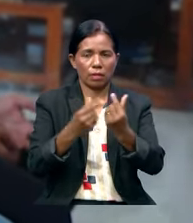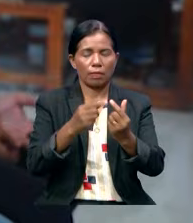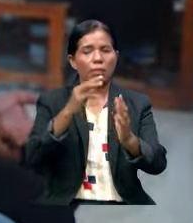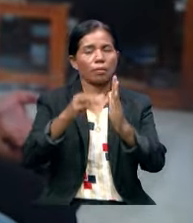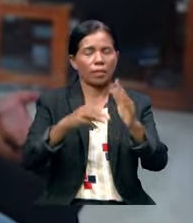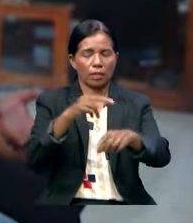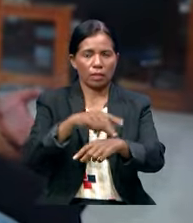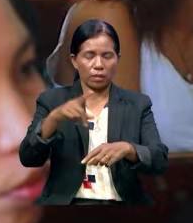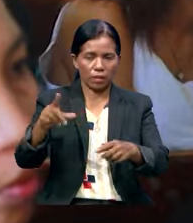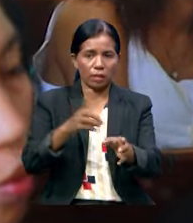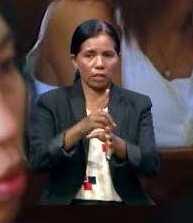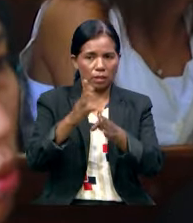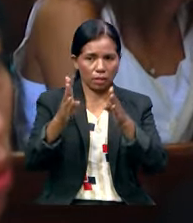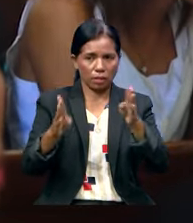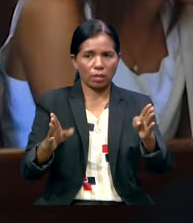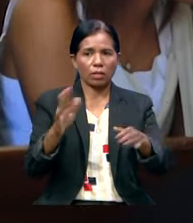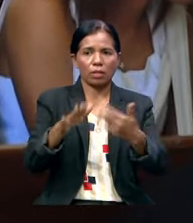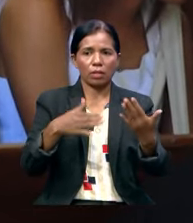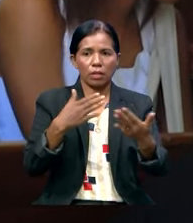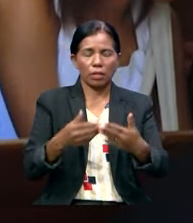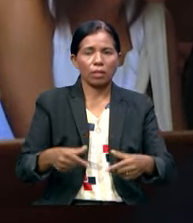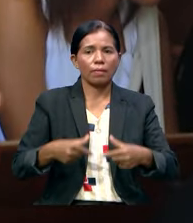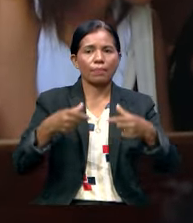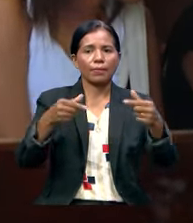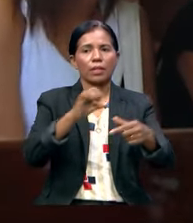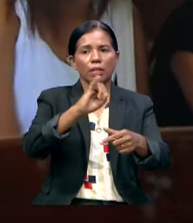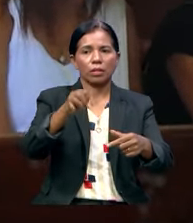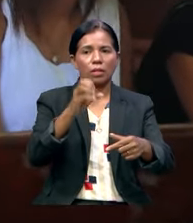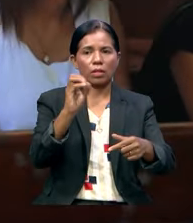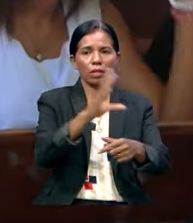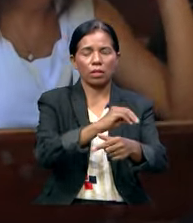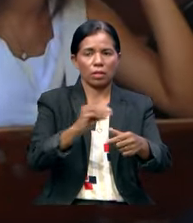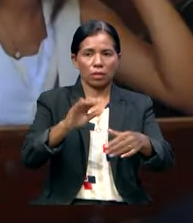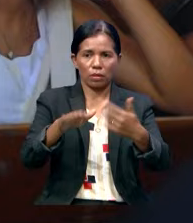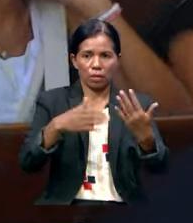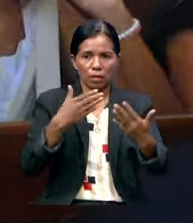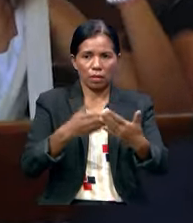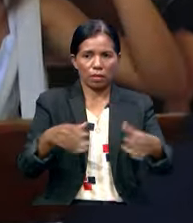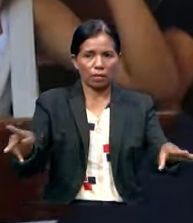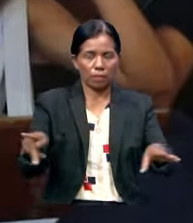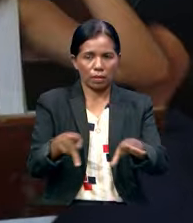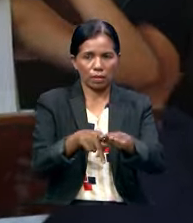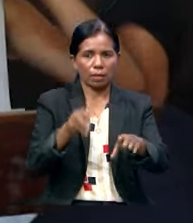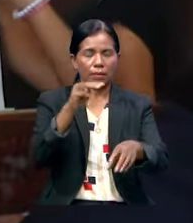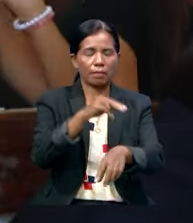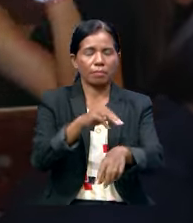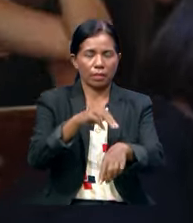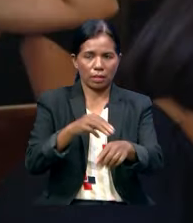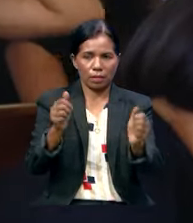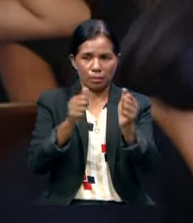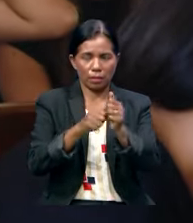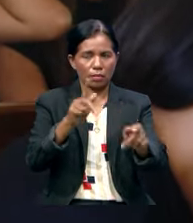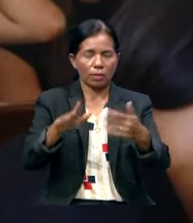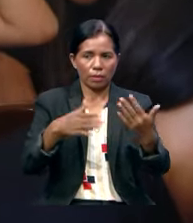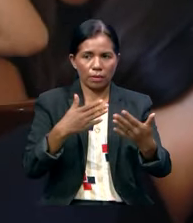Nacional, diretor-geral, no diretor Sira, chefe redação, jornalista no funcionário Sira, participa missa a Mutu Kosarane Sira e a